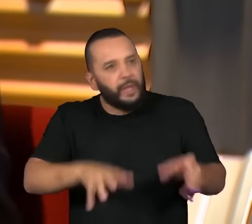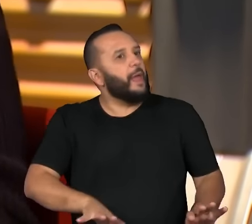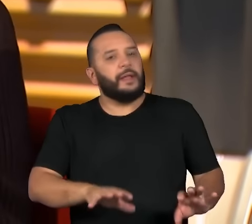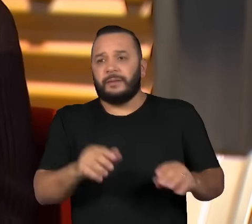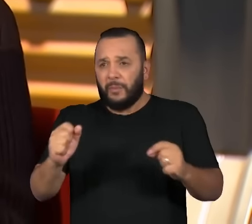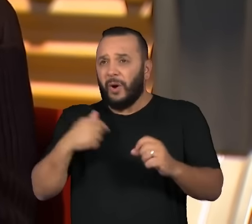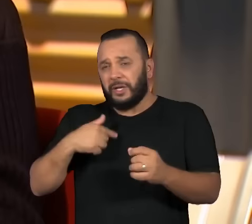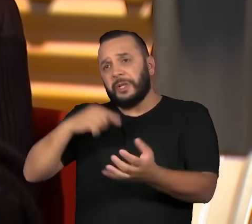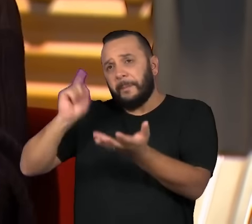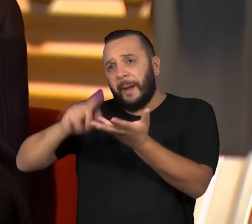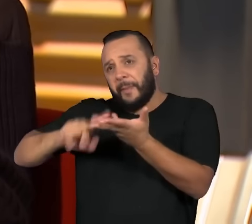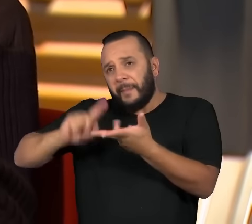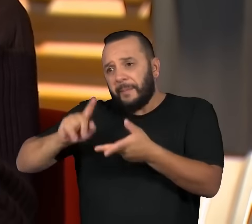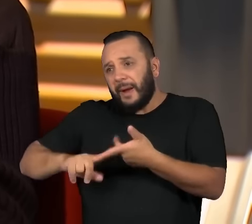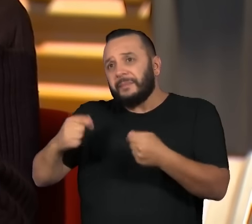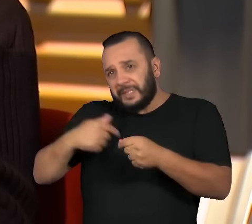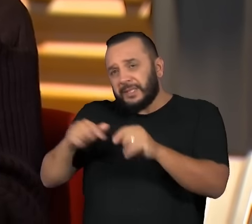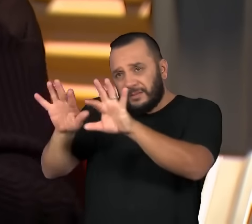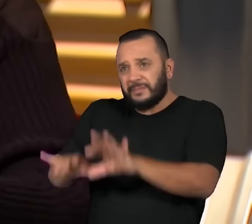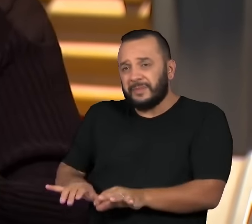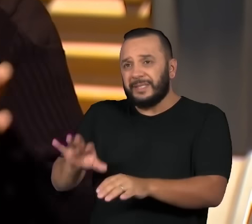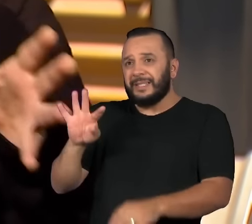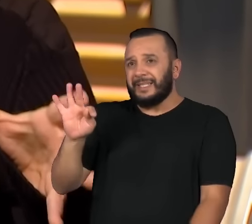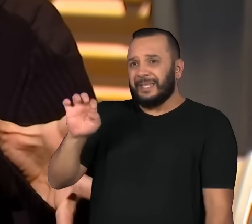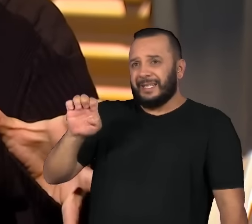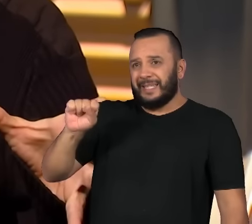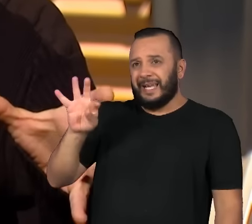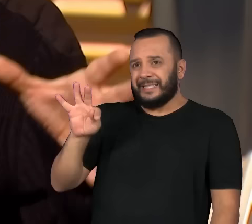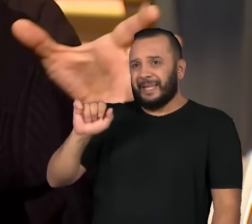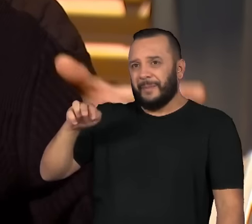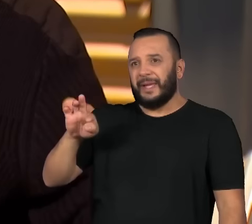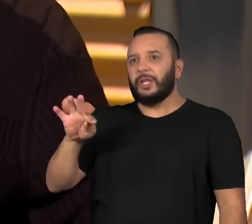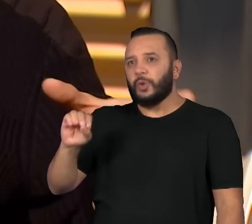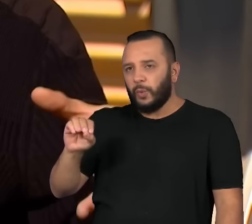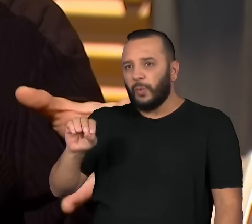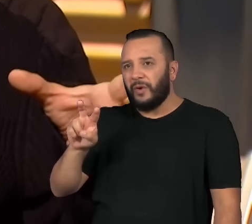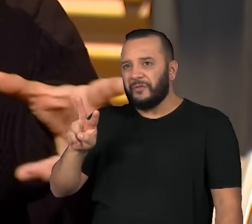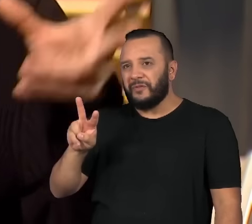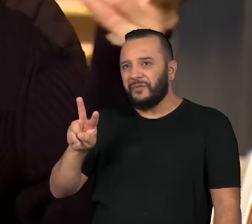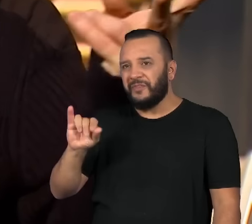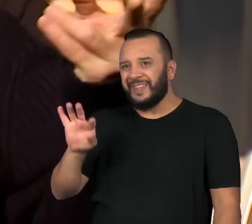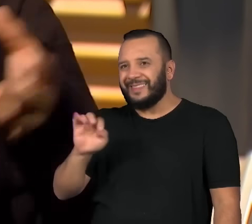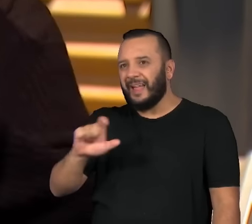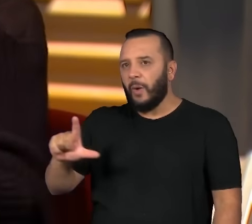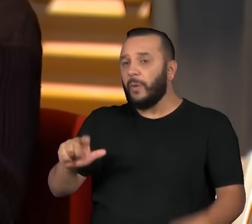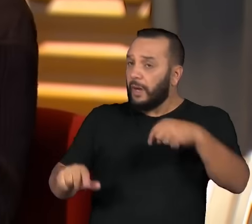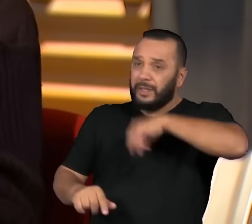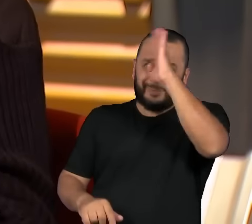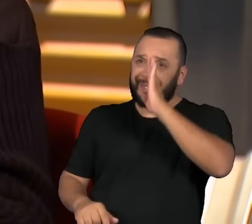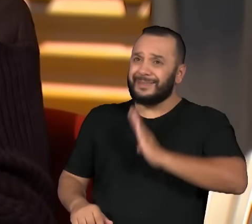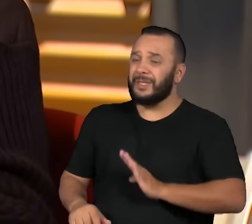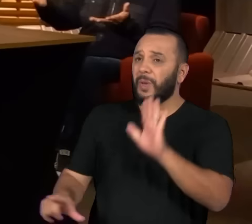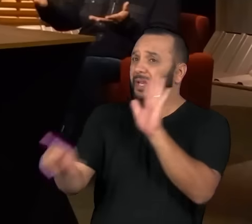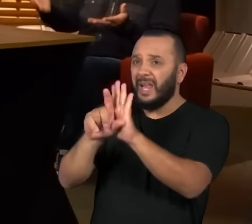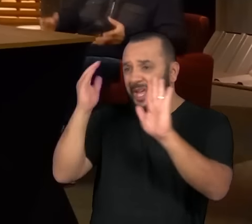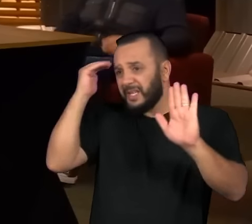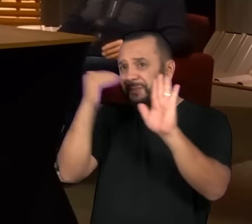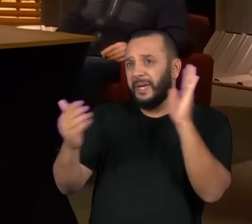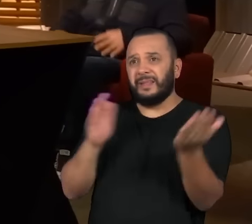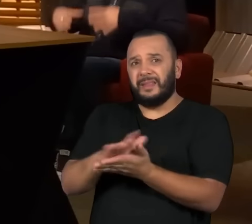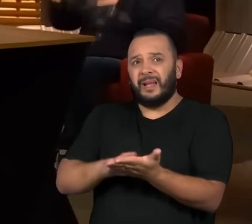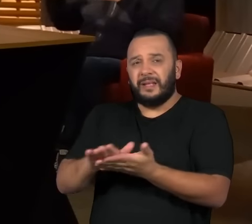chega, entendeu? Então, e é um documento que não é ainda baseado aqui, respeitado, vamos dizer assim, pela lei. Não né?